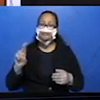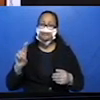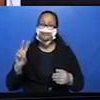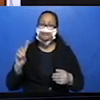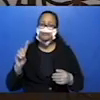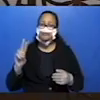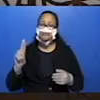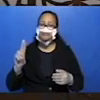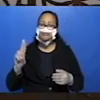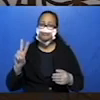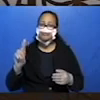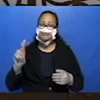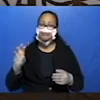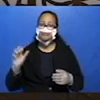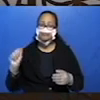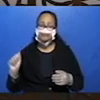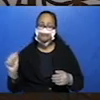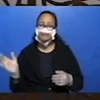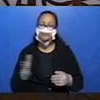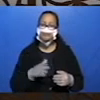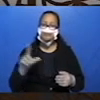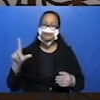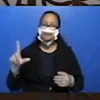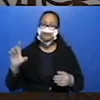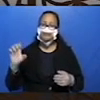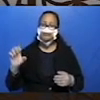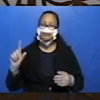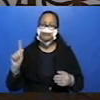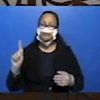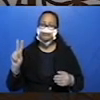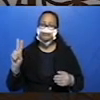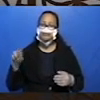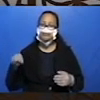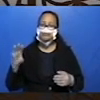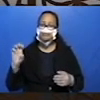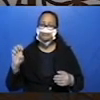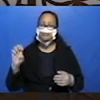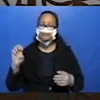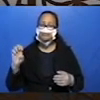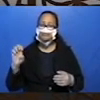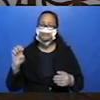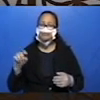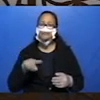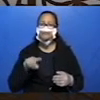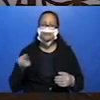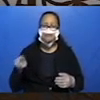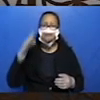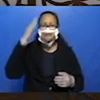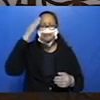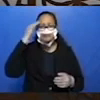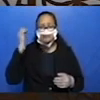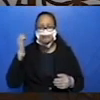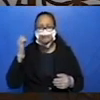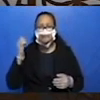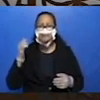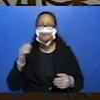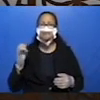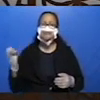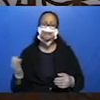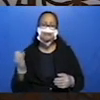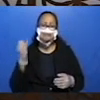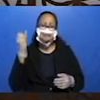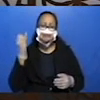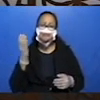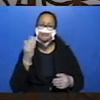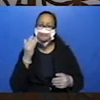vegetal. Nós já estudamos, vocês sabem, a importância de uma alimentação saudável para nós crescermos, para